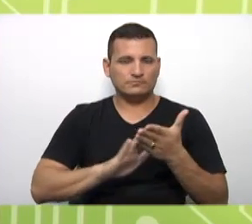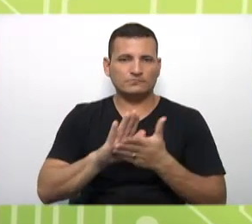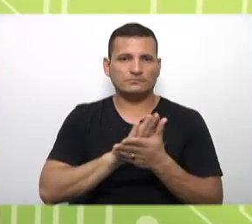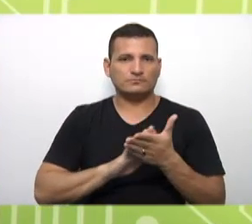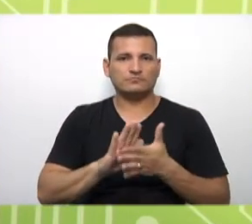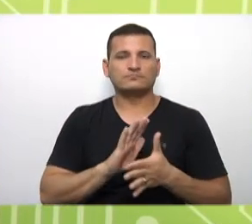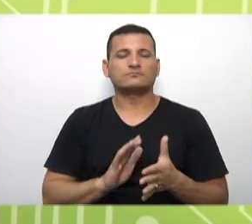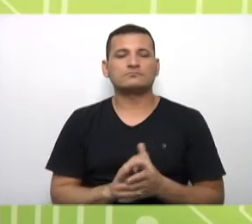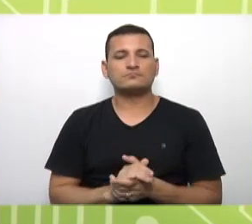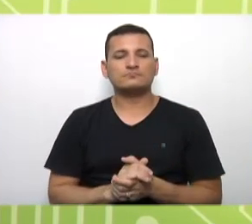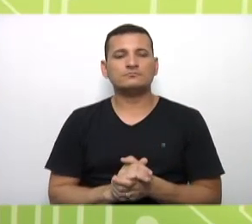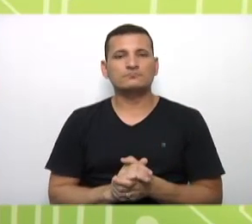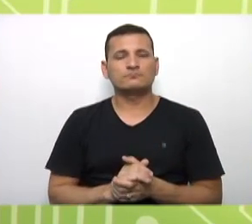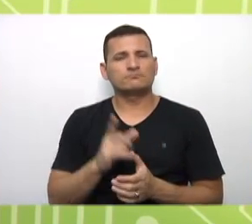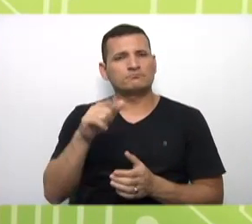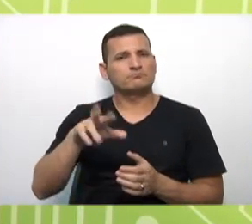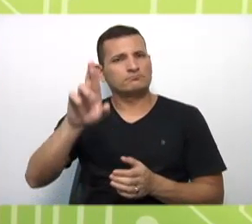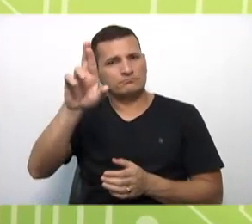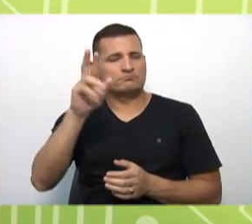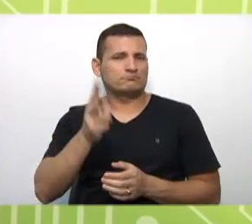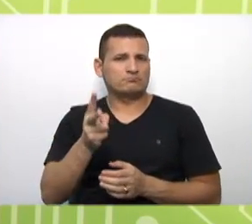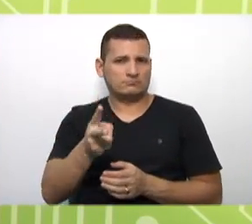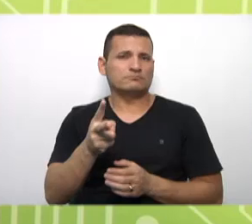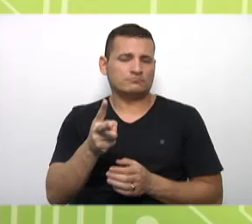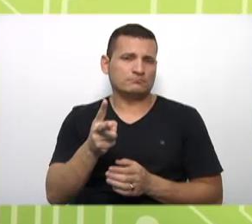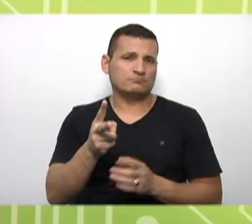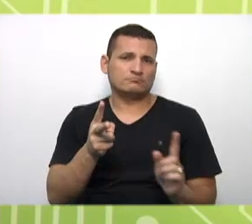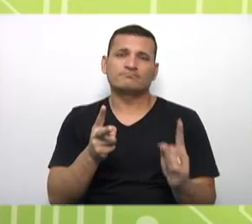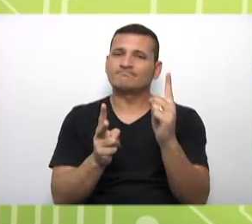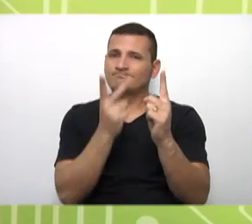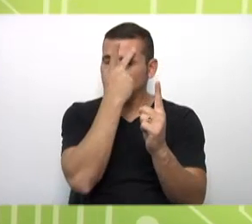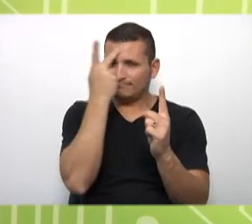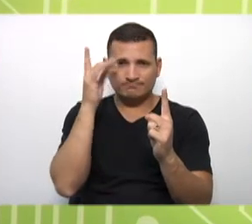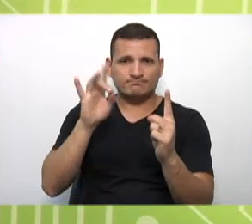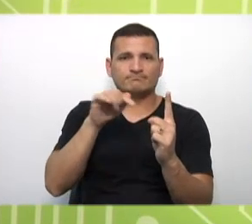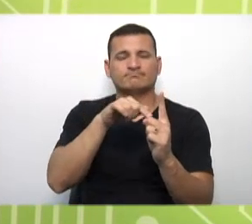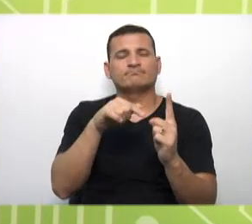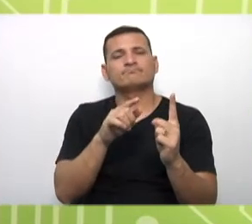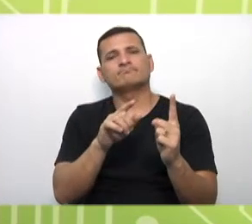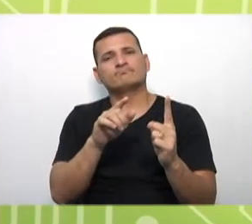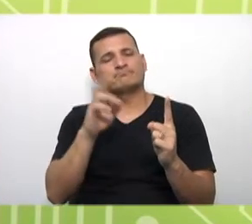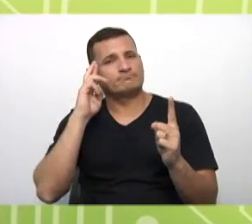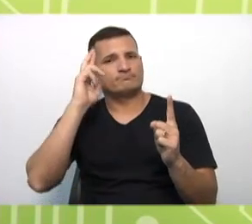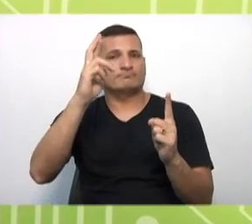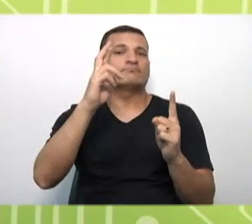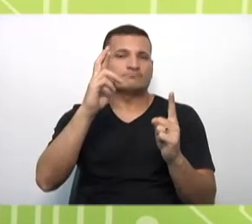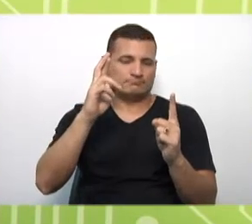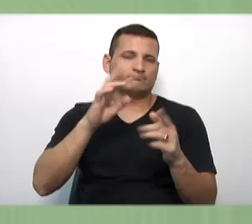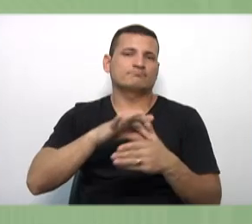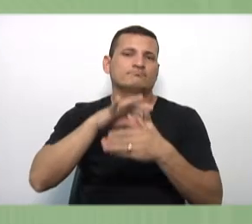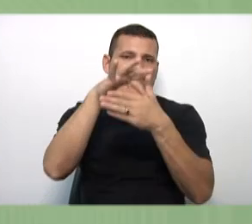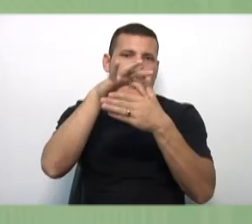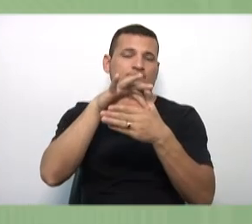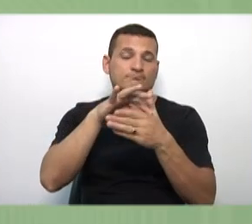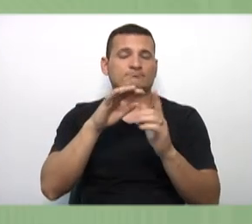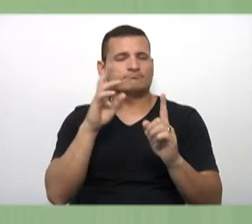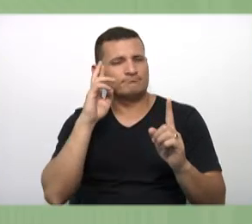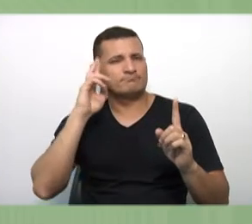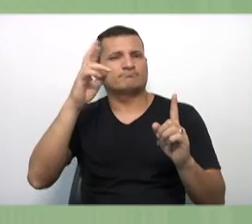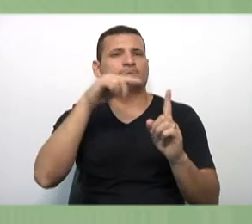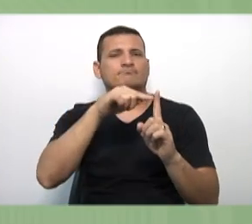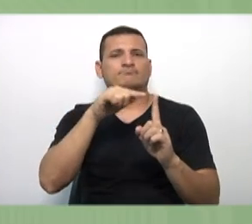decisões. E as decisões sempre vão ser tomadas pelo gestor maior. Então, aí o líder concentra todo o